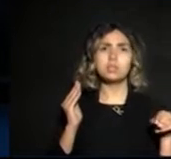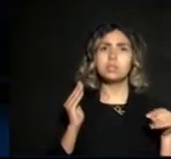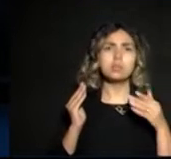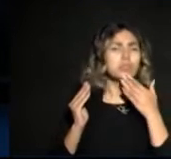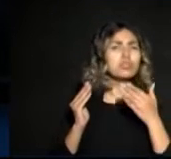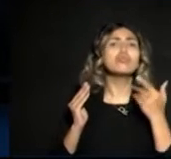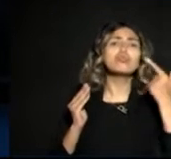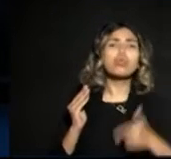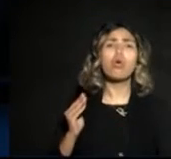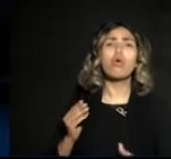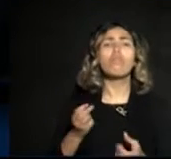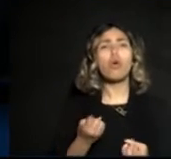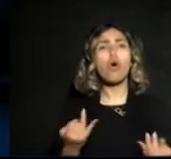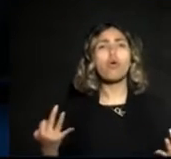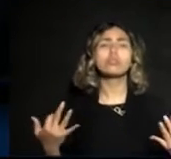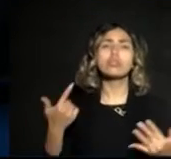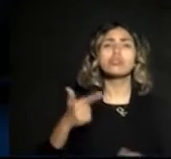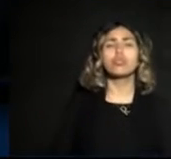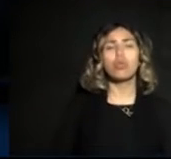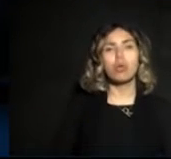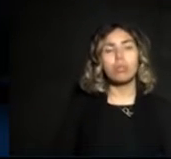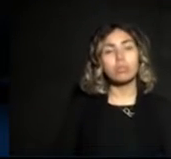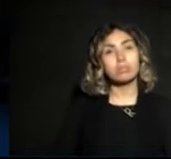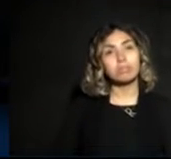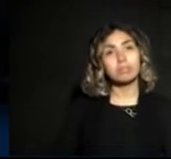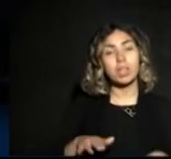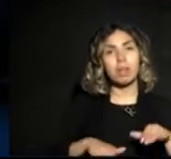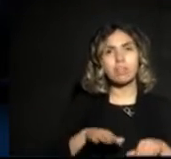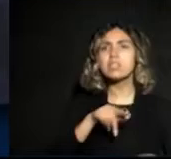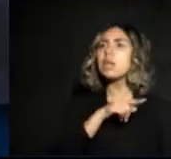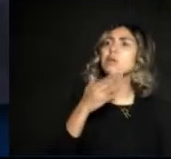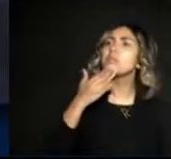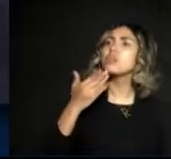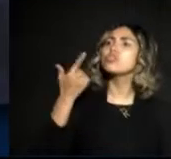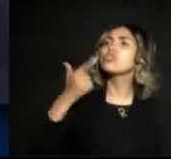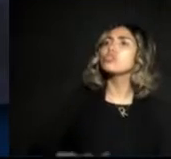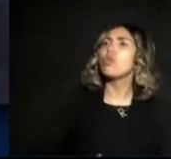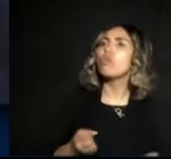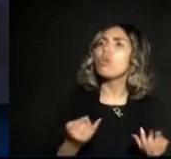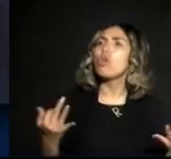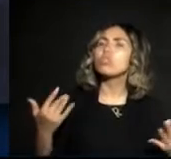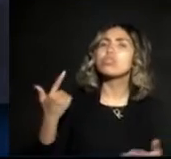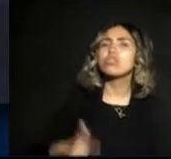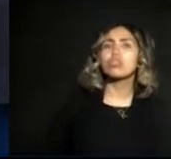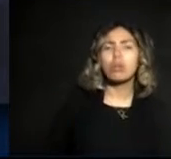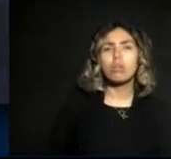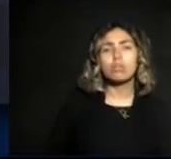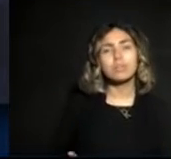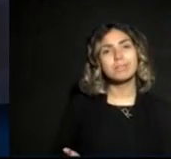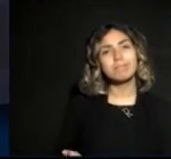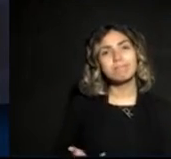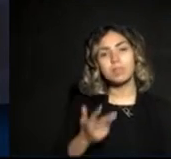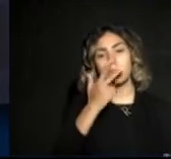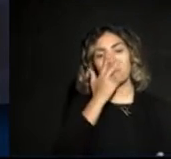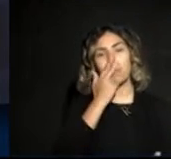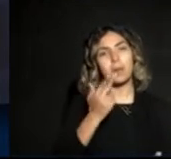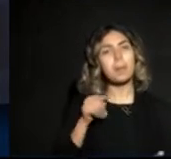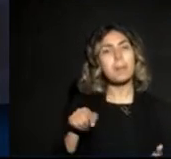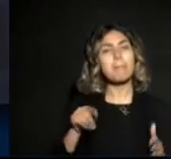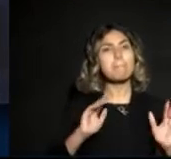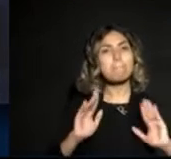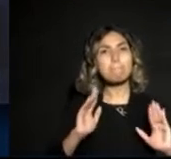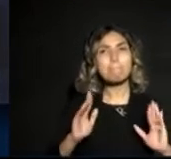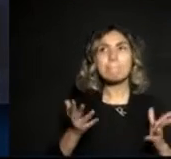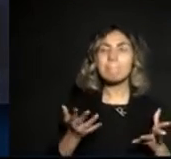pediu recontagem de votos então o fato de ter pedido de ter tido e de tão ter ido na frente não estabilizou